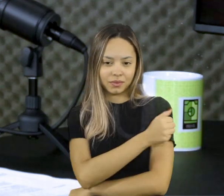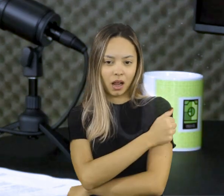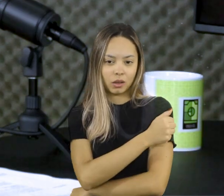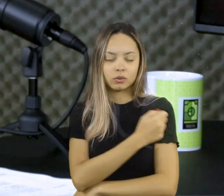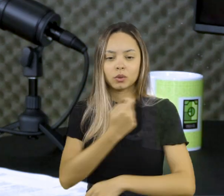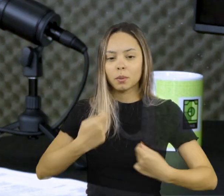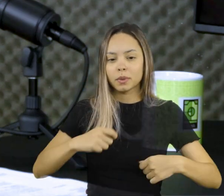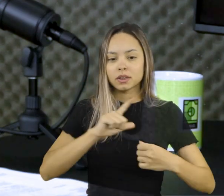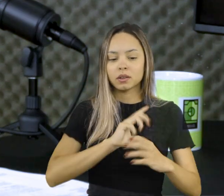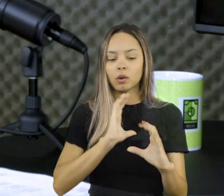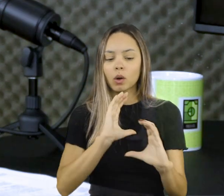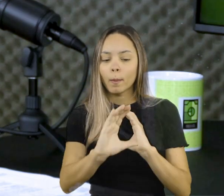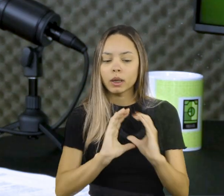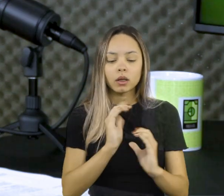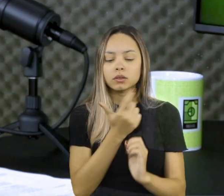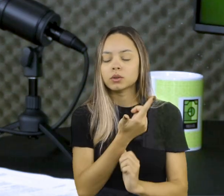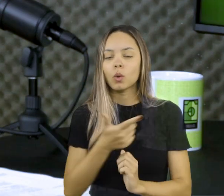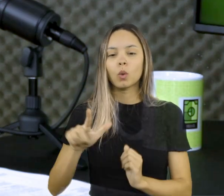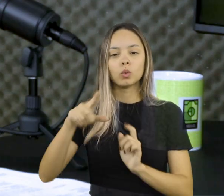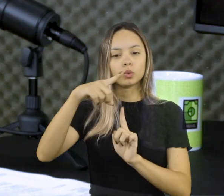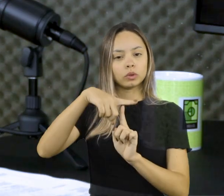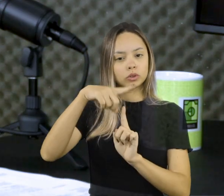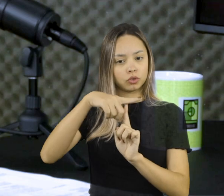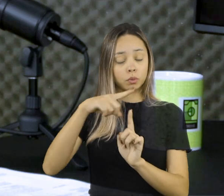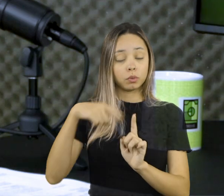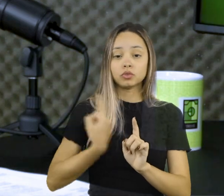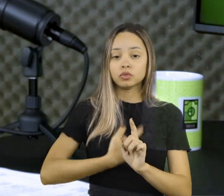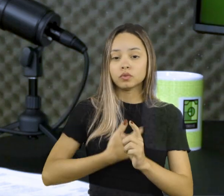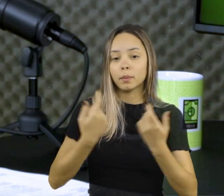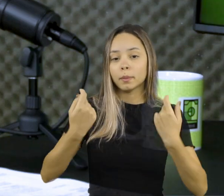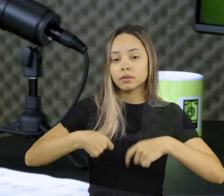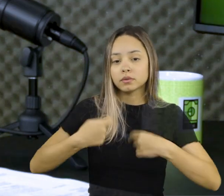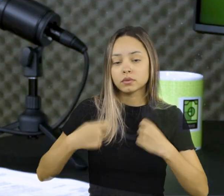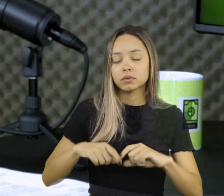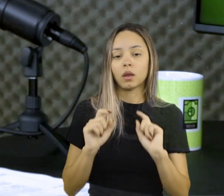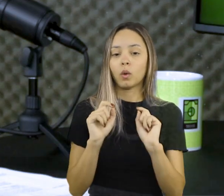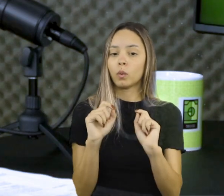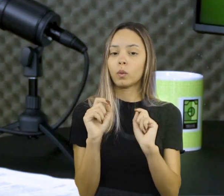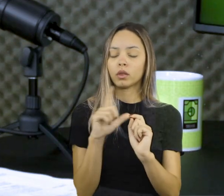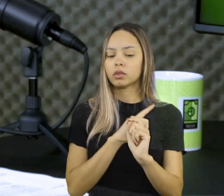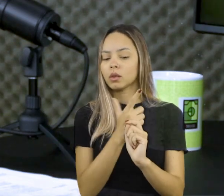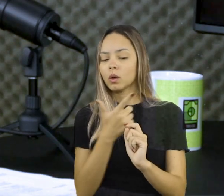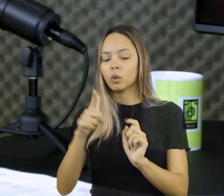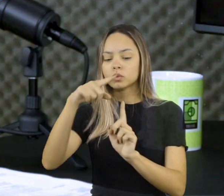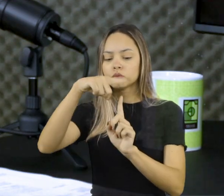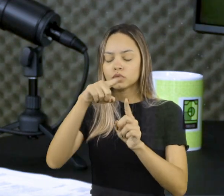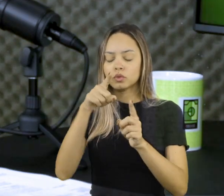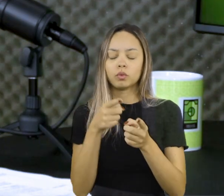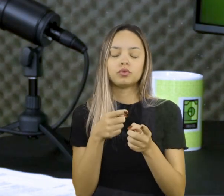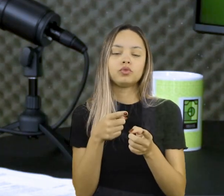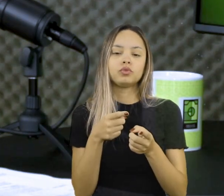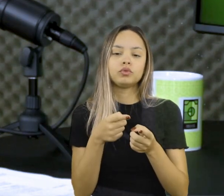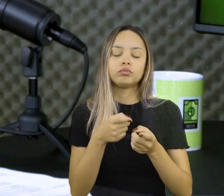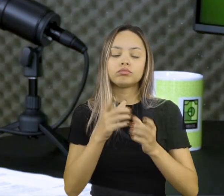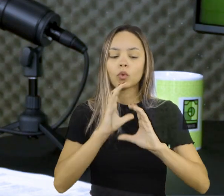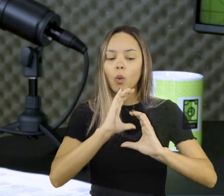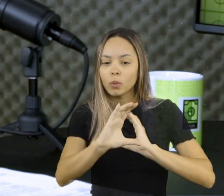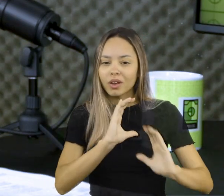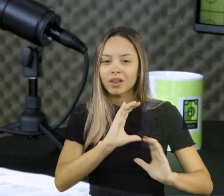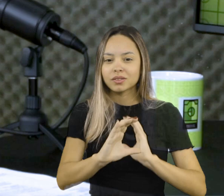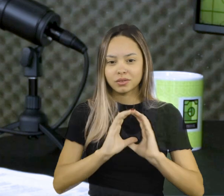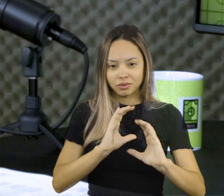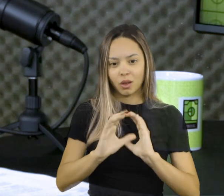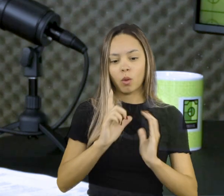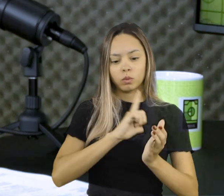comunicação alternativa. Então, a gente vai desenvolver a comunicação alternativa, que é a prancha de comunicação. Isso é